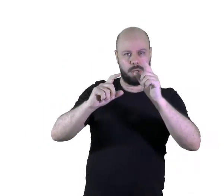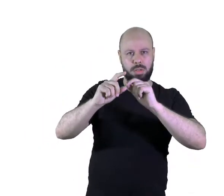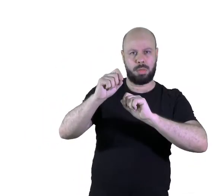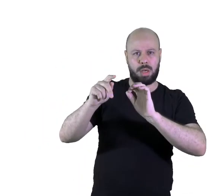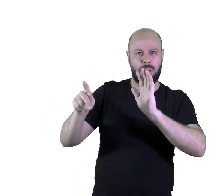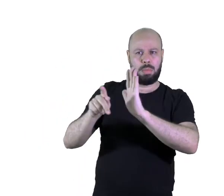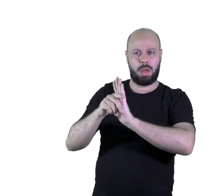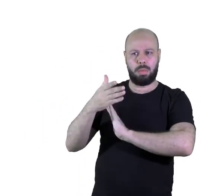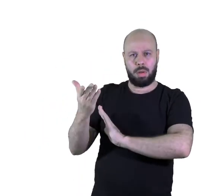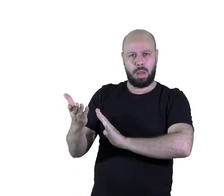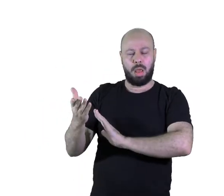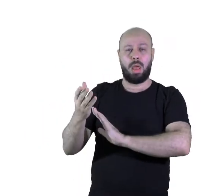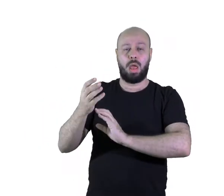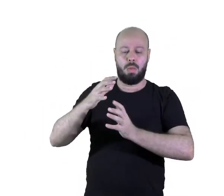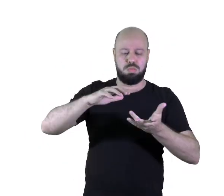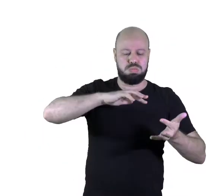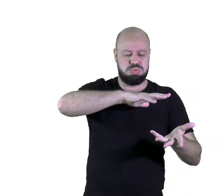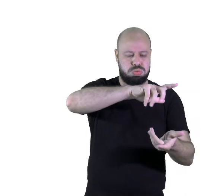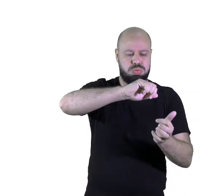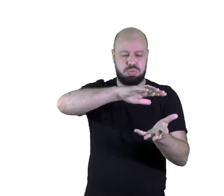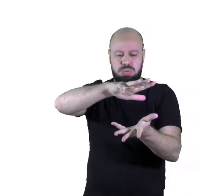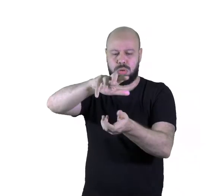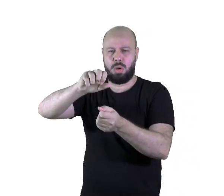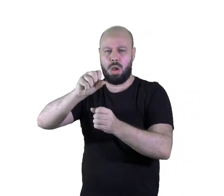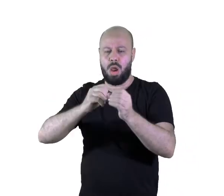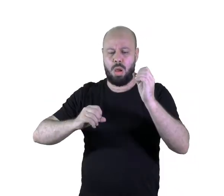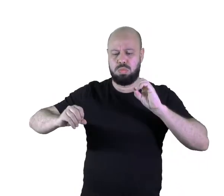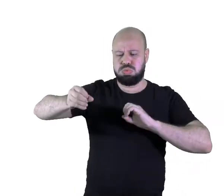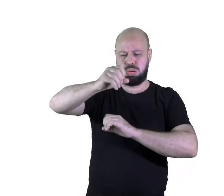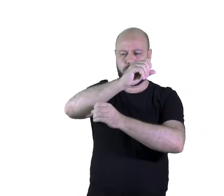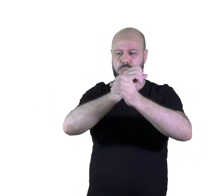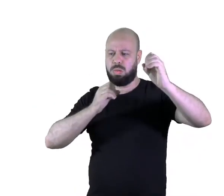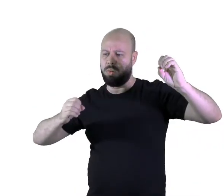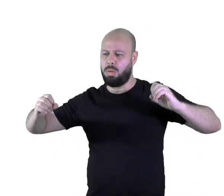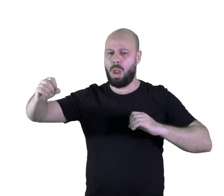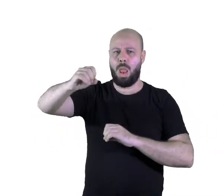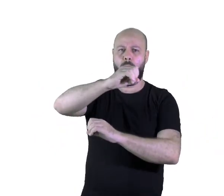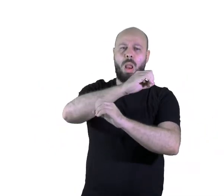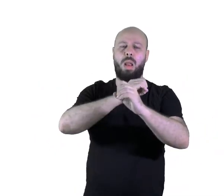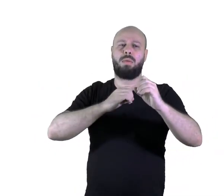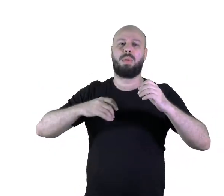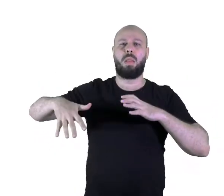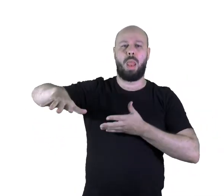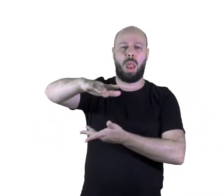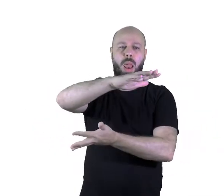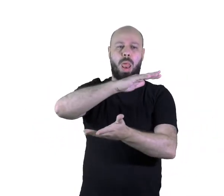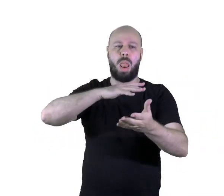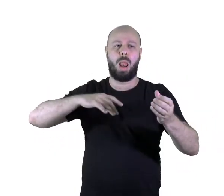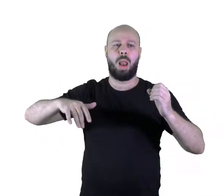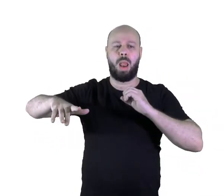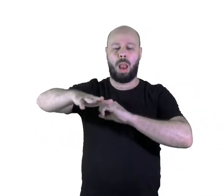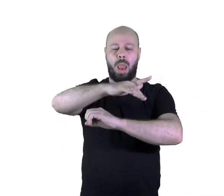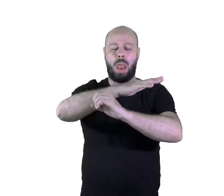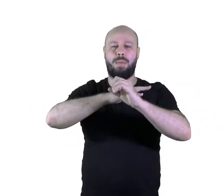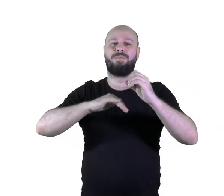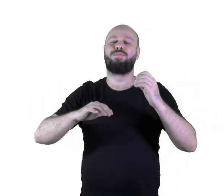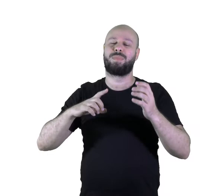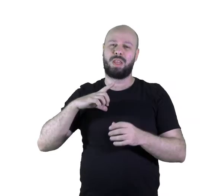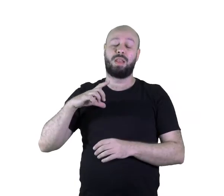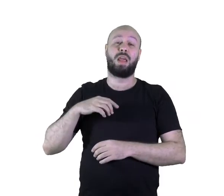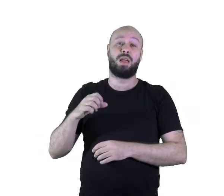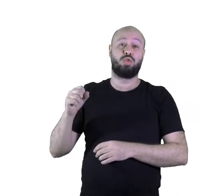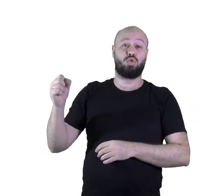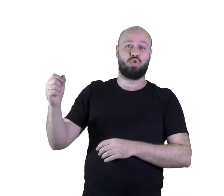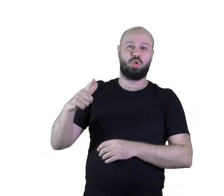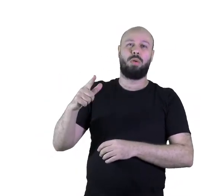e os planetas e todos os corpos que giram em torno desse Sol, que são presentes nesse espaço onde o